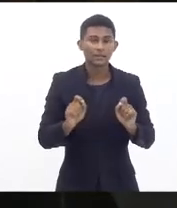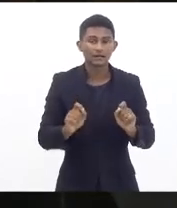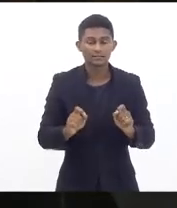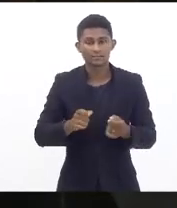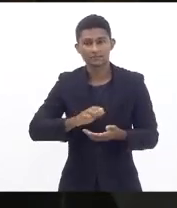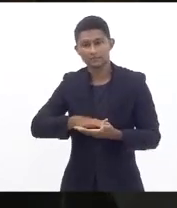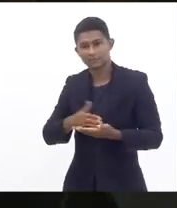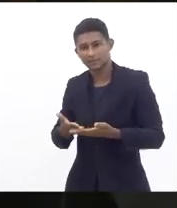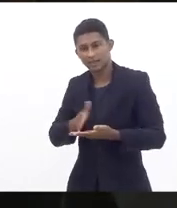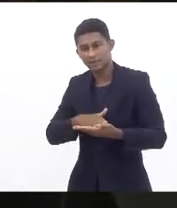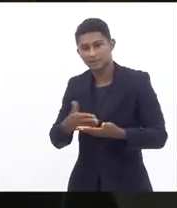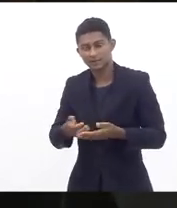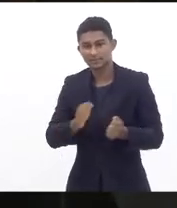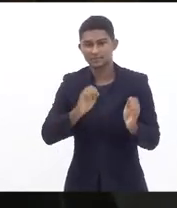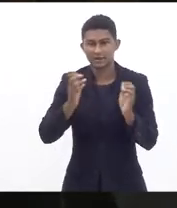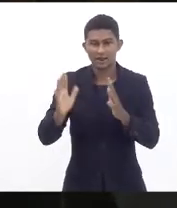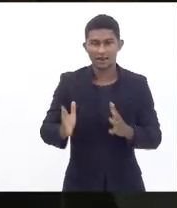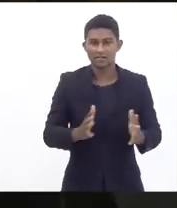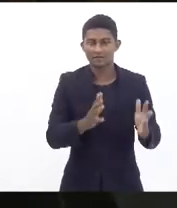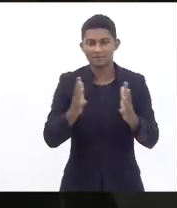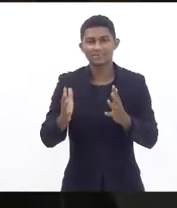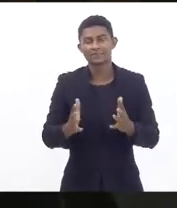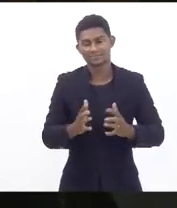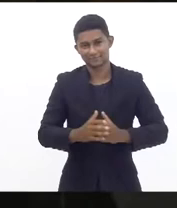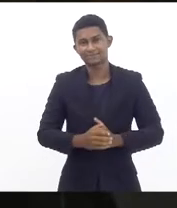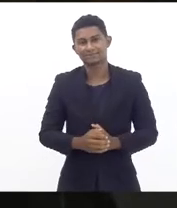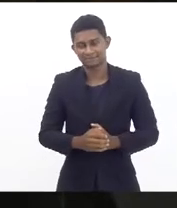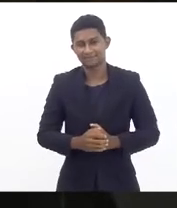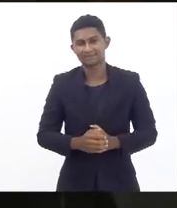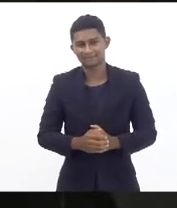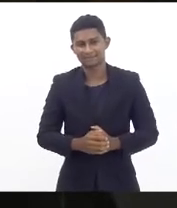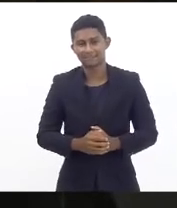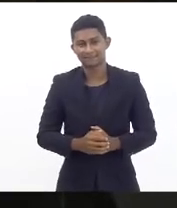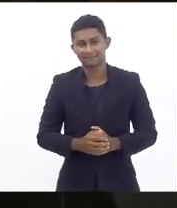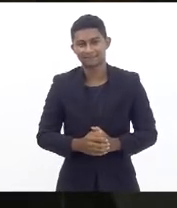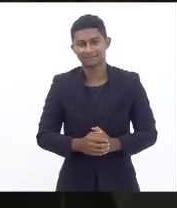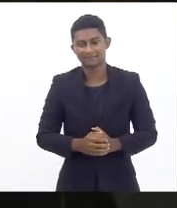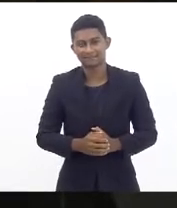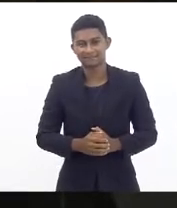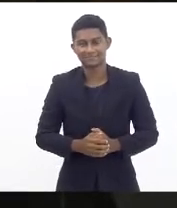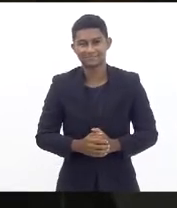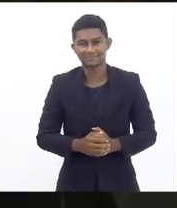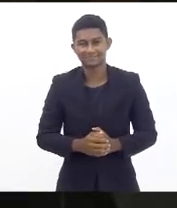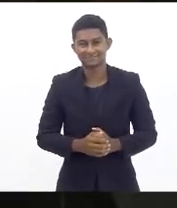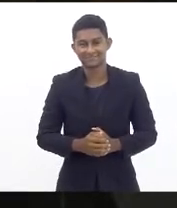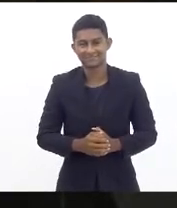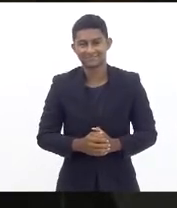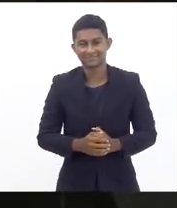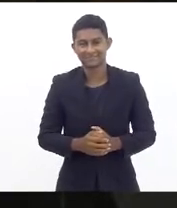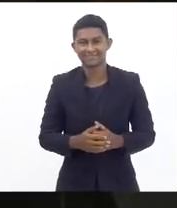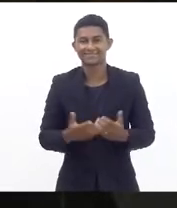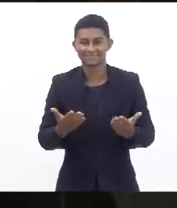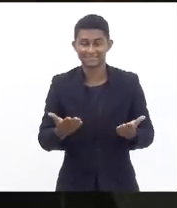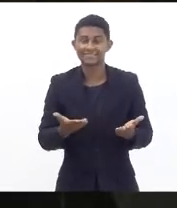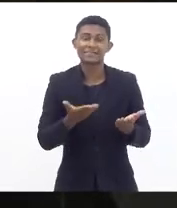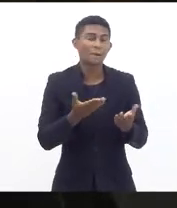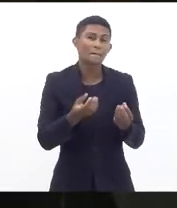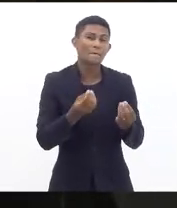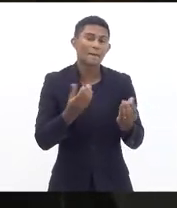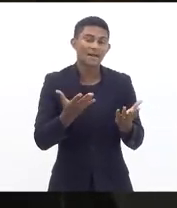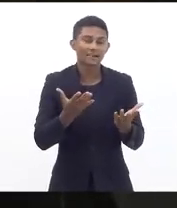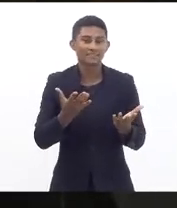nosso intérprete da linguagem de Libras, que leva a nossa voz